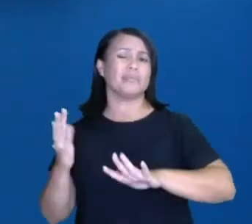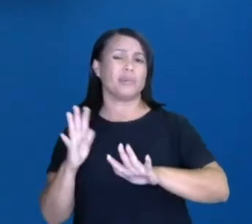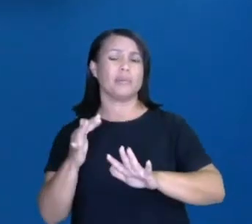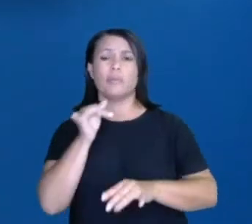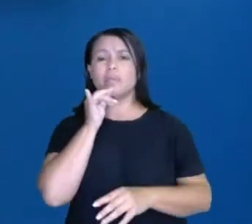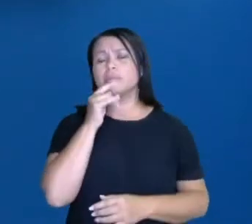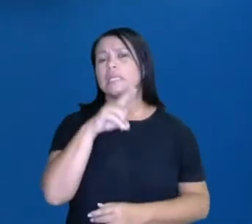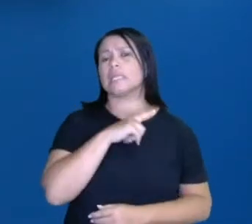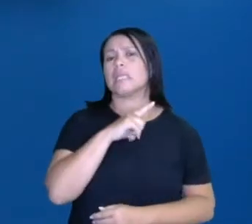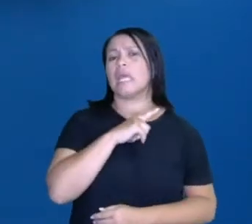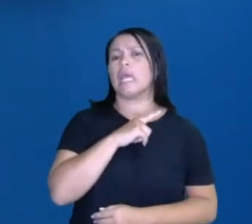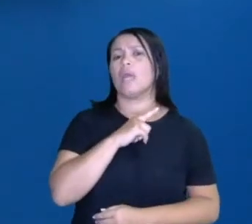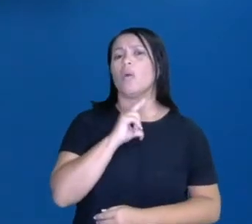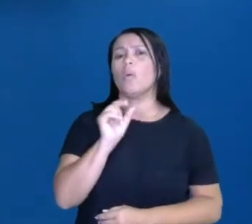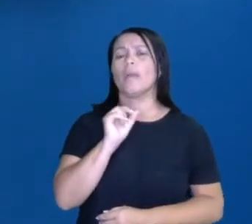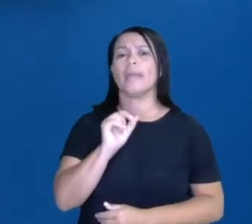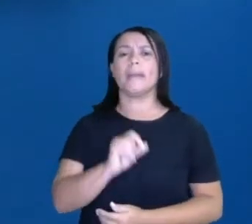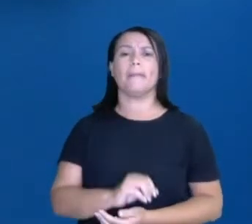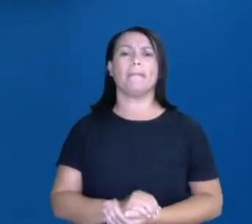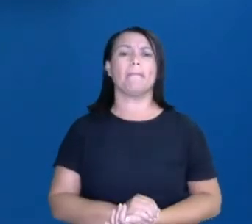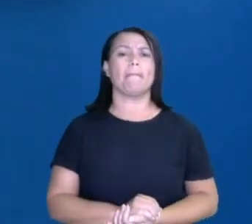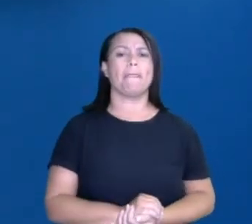você ter que